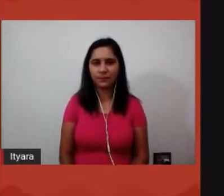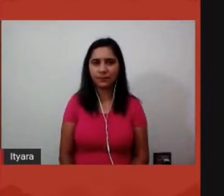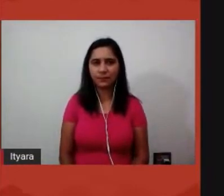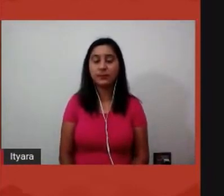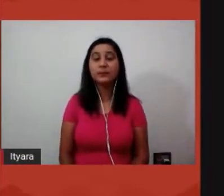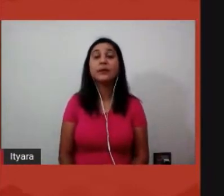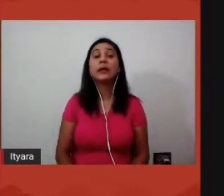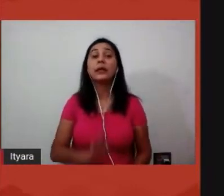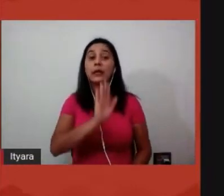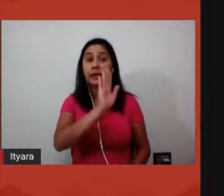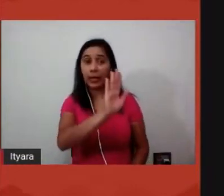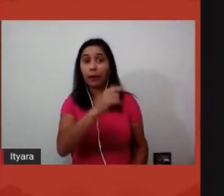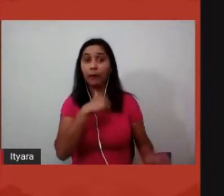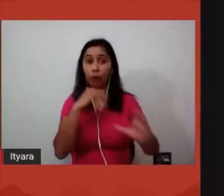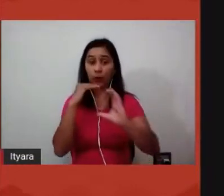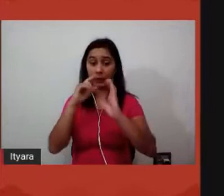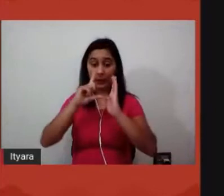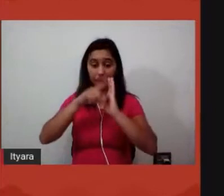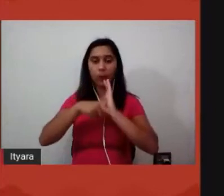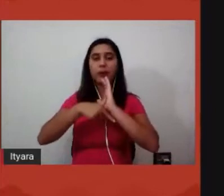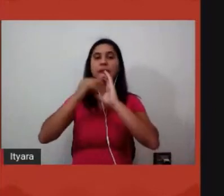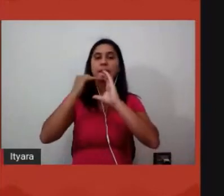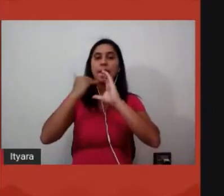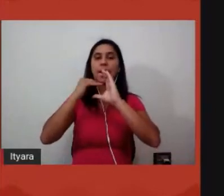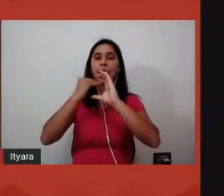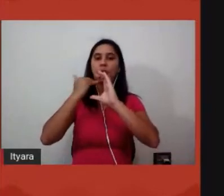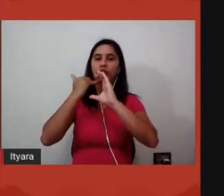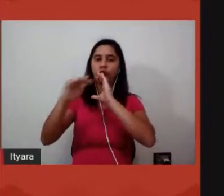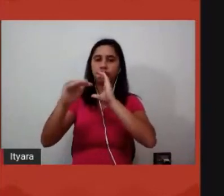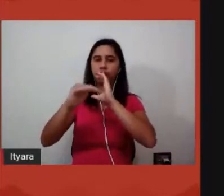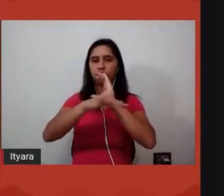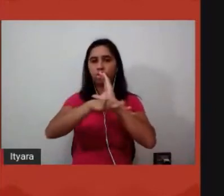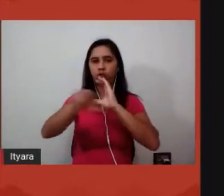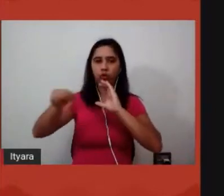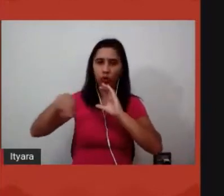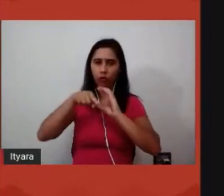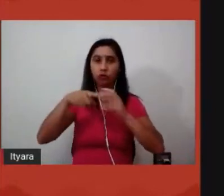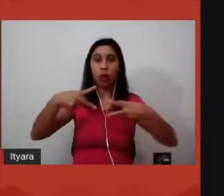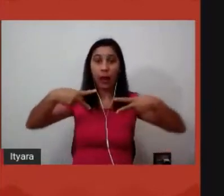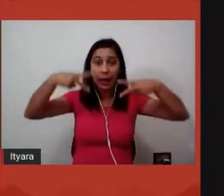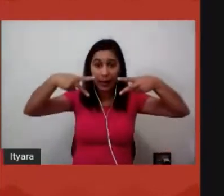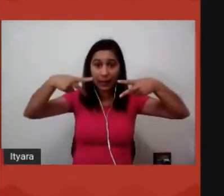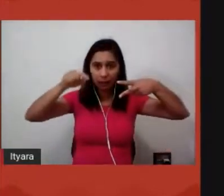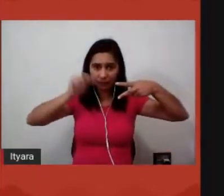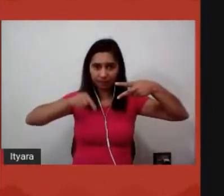Sim, Denise, mas eu vou mandar e-mail mais tarde. Fica tranquilo. Vai ser esse link aqui.